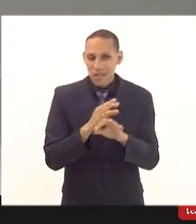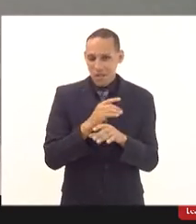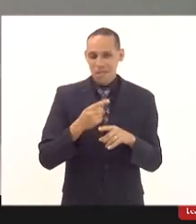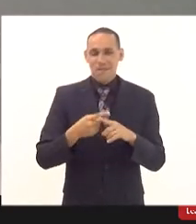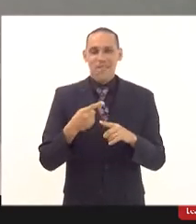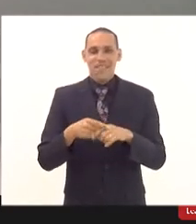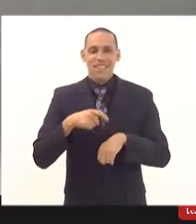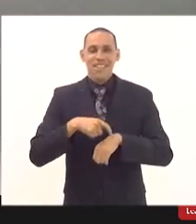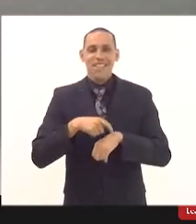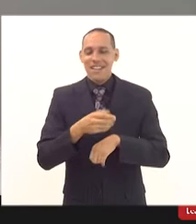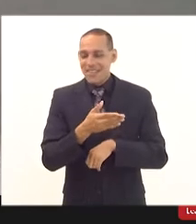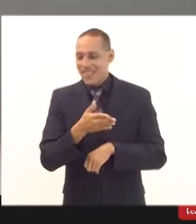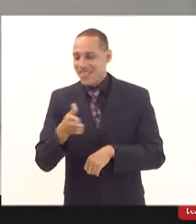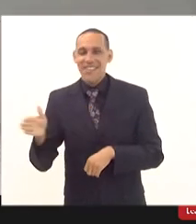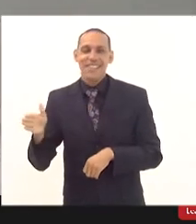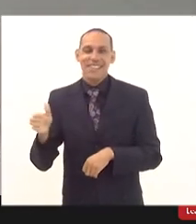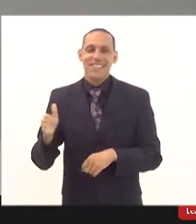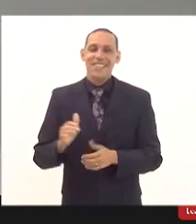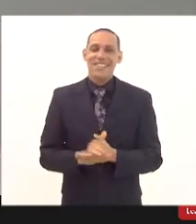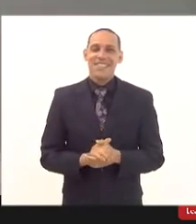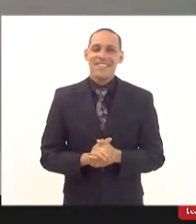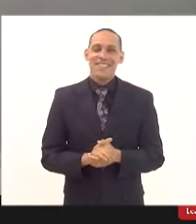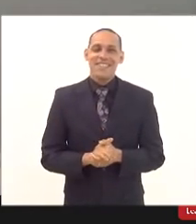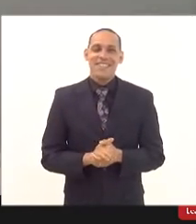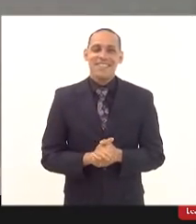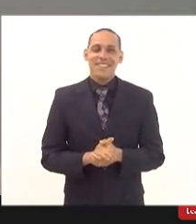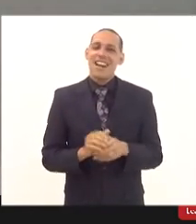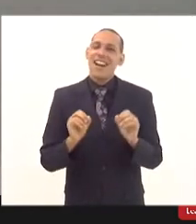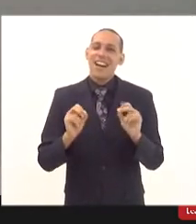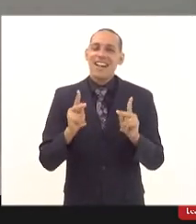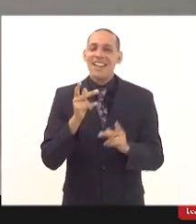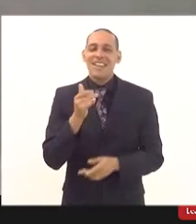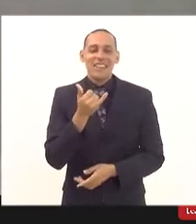querida já passou bastante do seu tempo